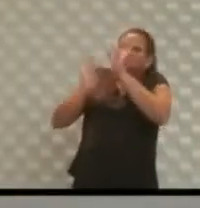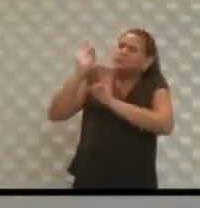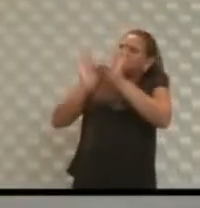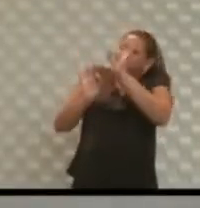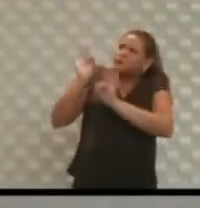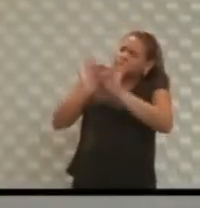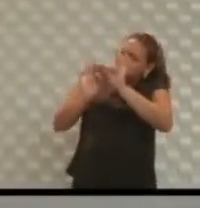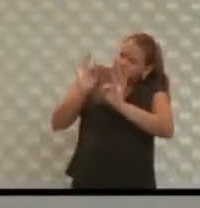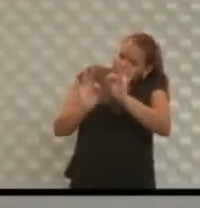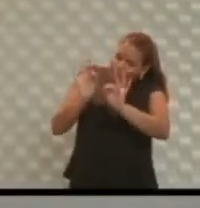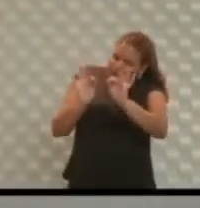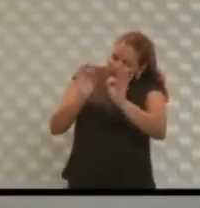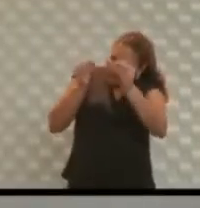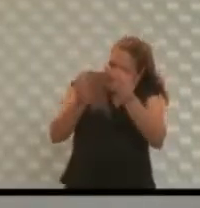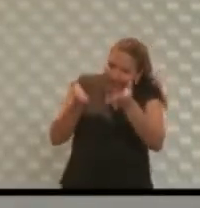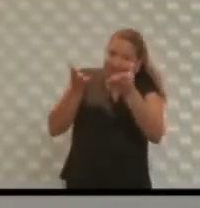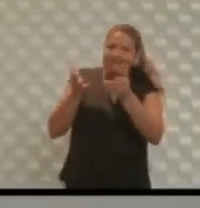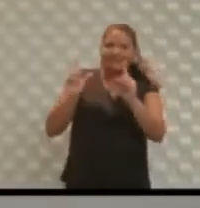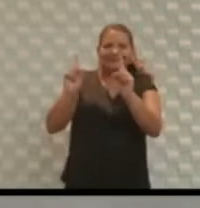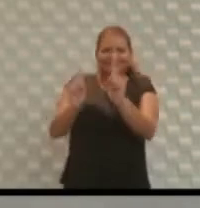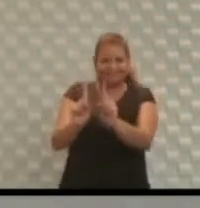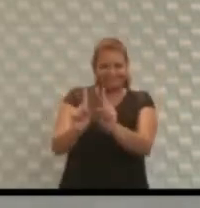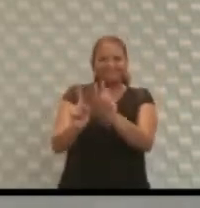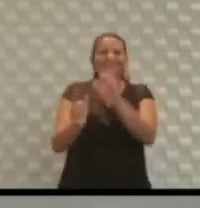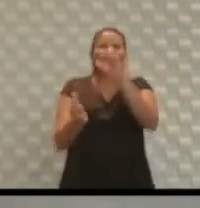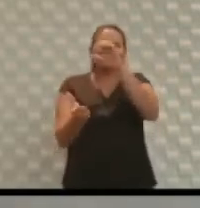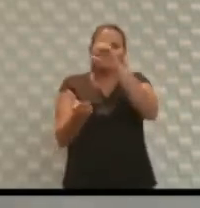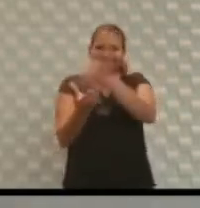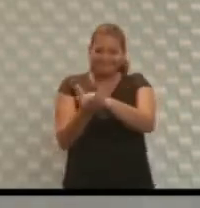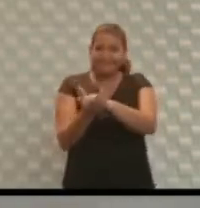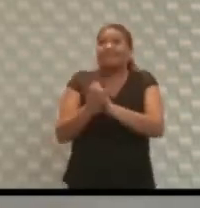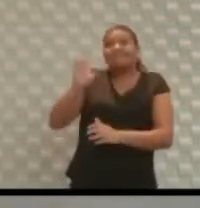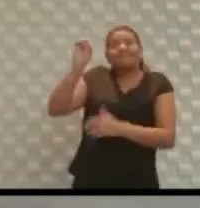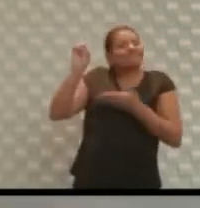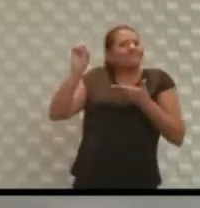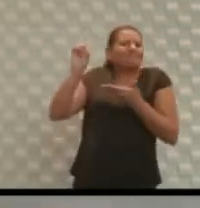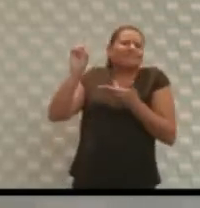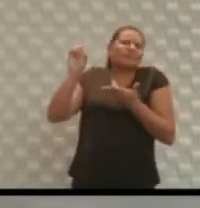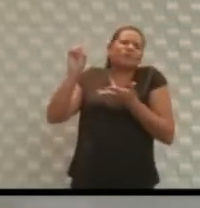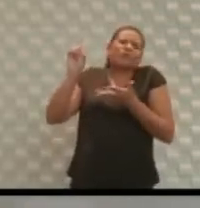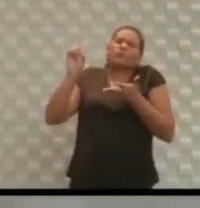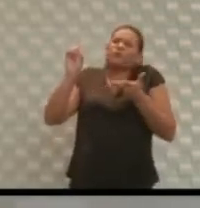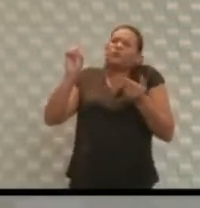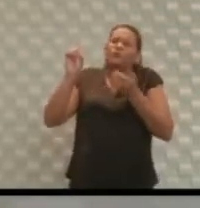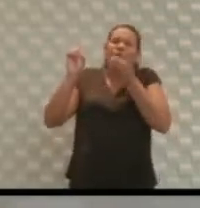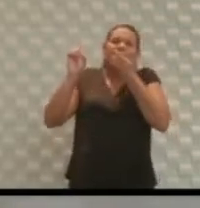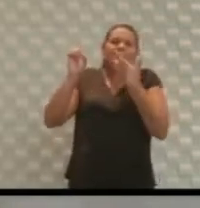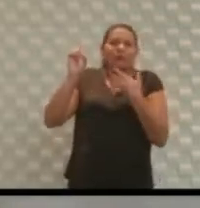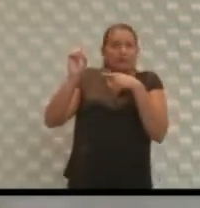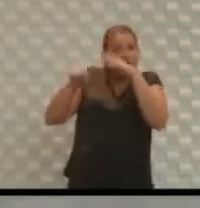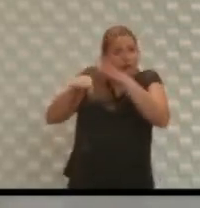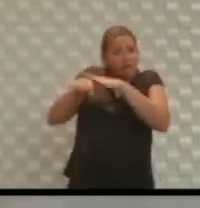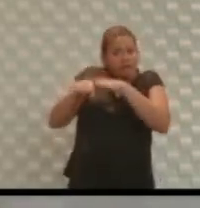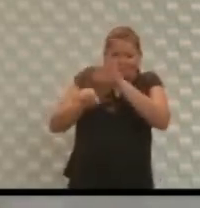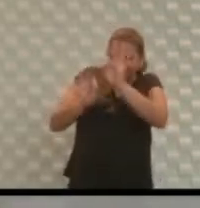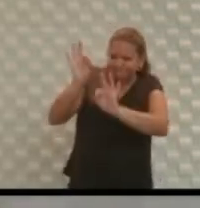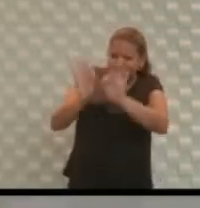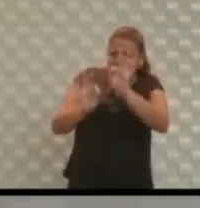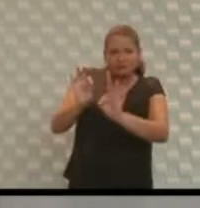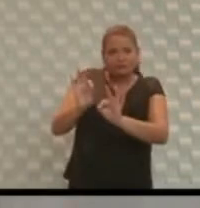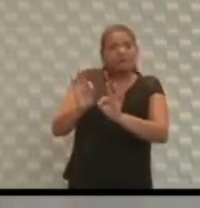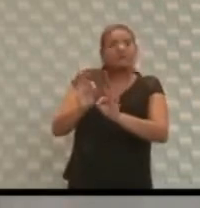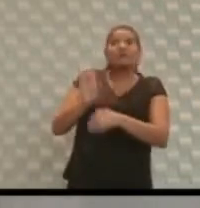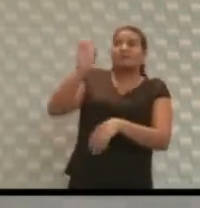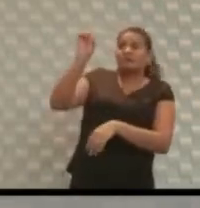engendrou, Deus é quem criou. E tudo que Deus fez é muito bom, é excelente. Deus, quando criou o